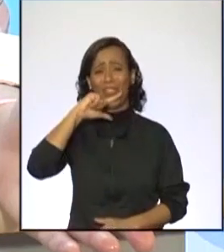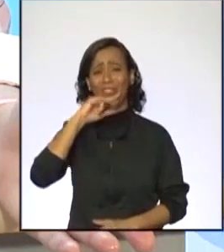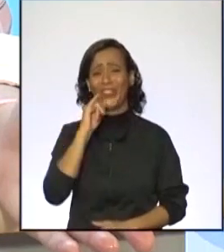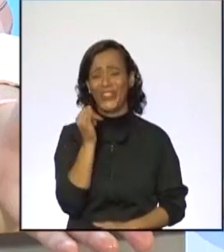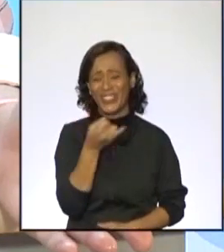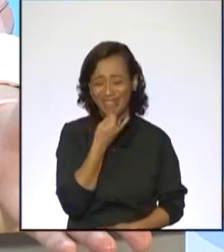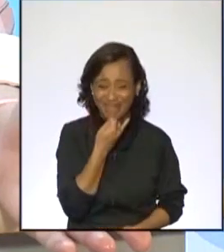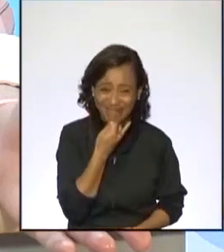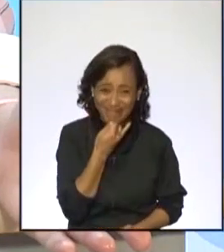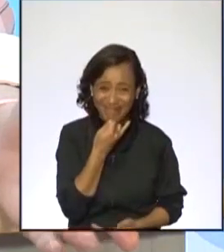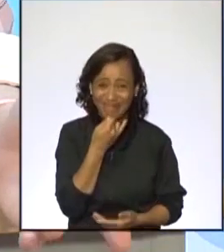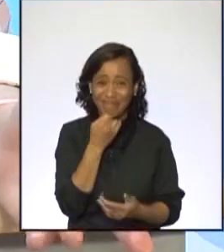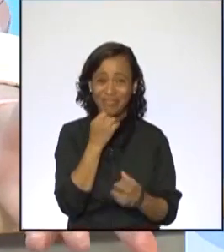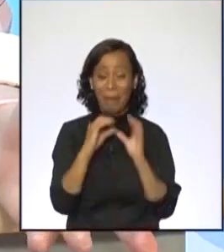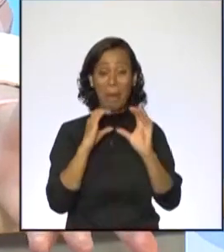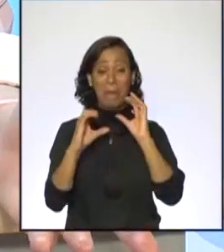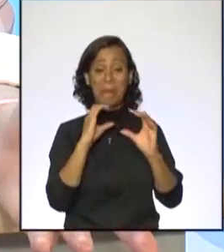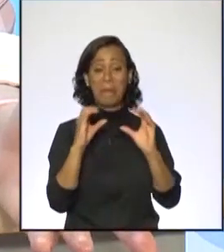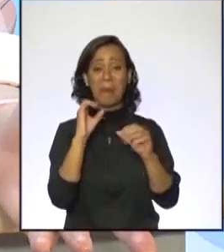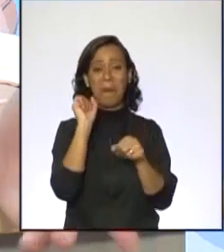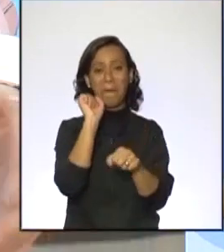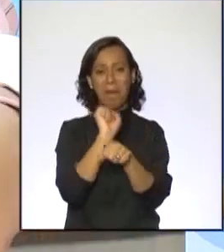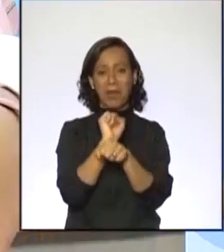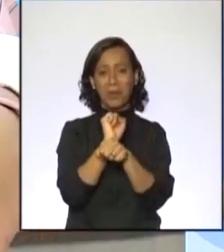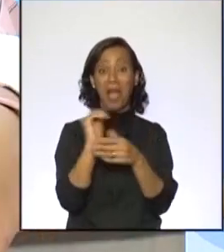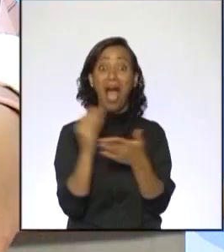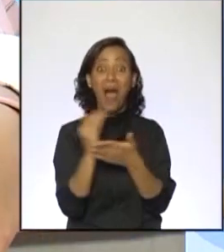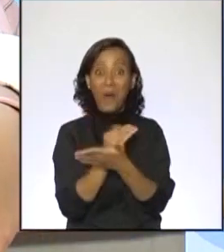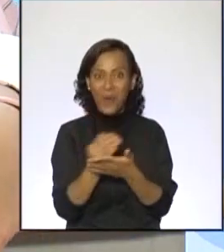falar com vocês, tá? Talvez a alegria de alguns.